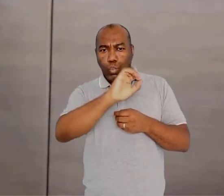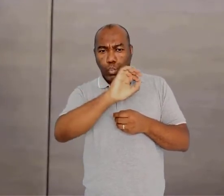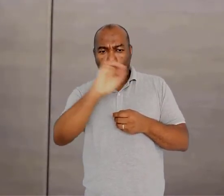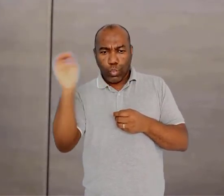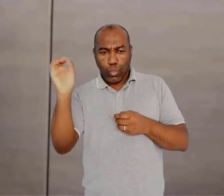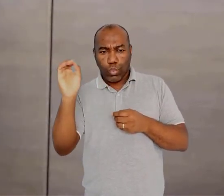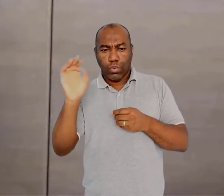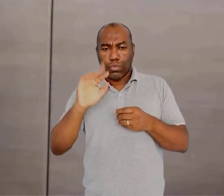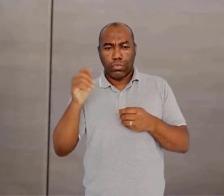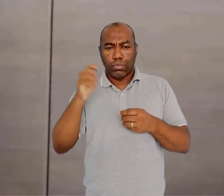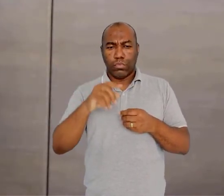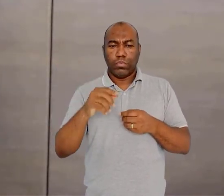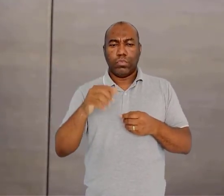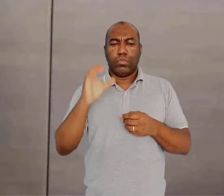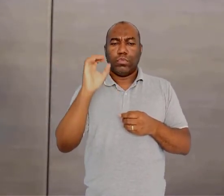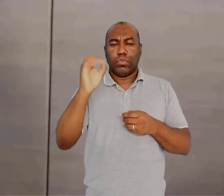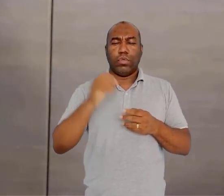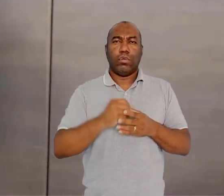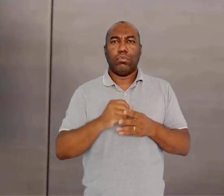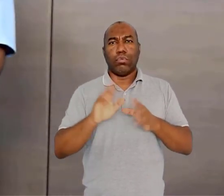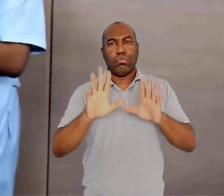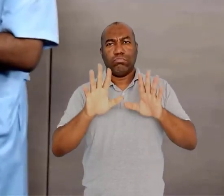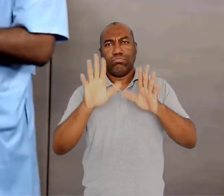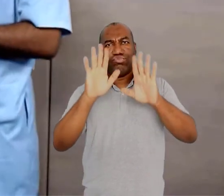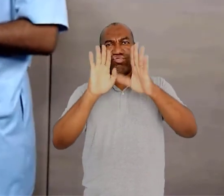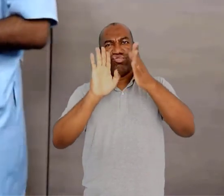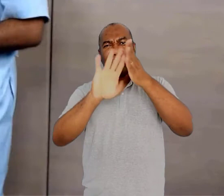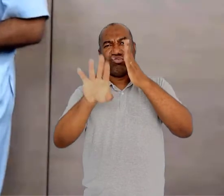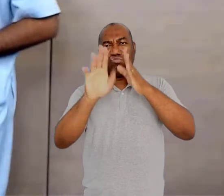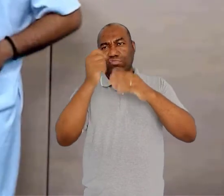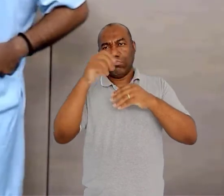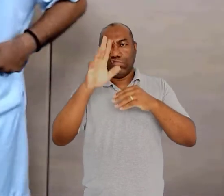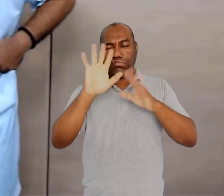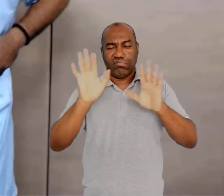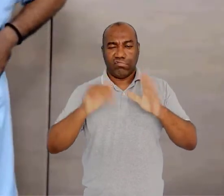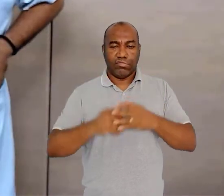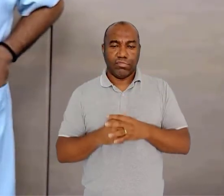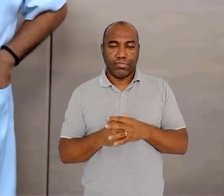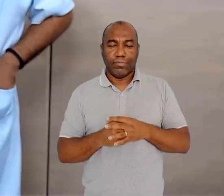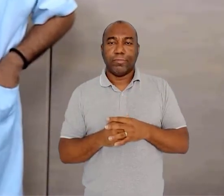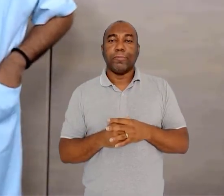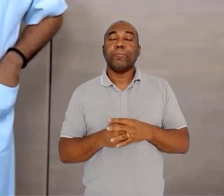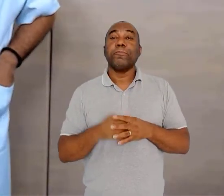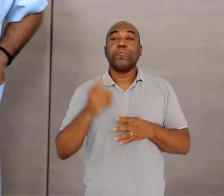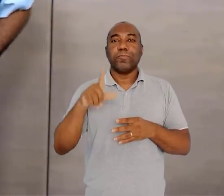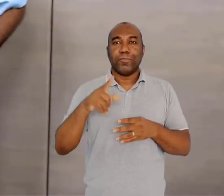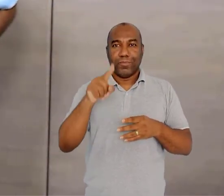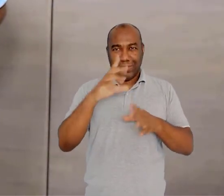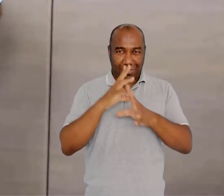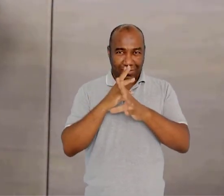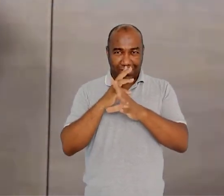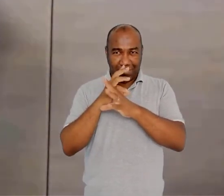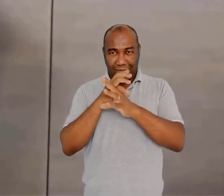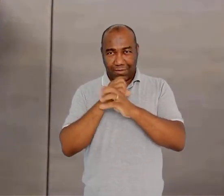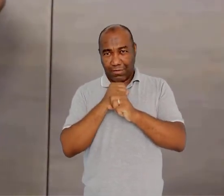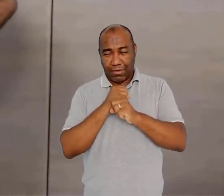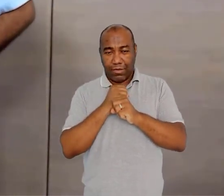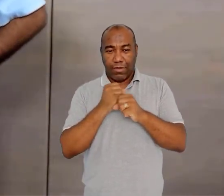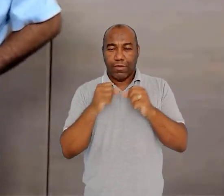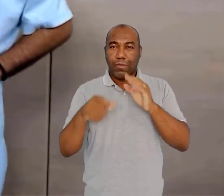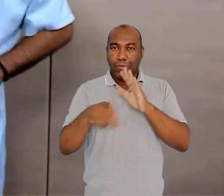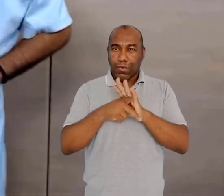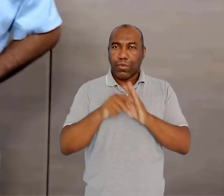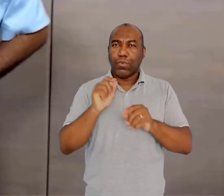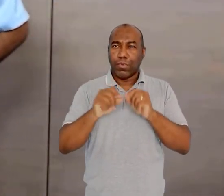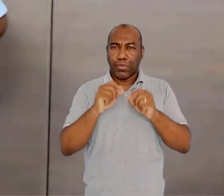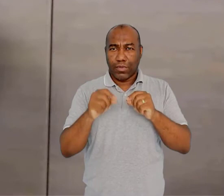ele vale zero, eu posso desconsiderar ele da equação. Então, quando eu for calcular essa equação química, esse